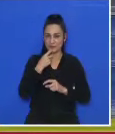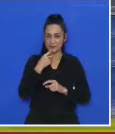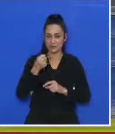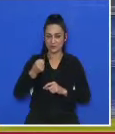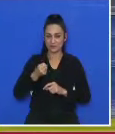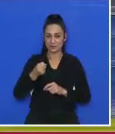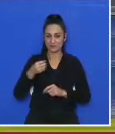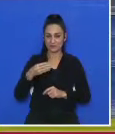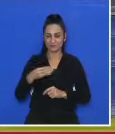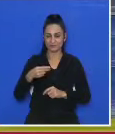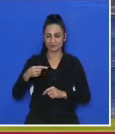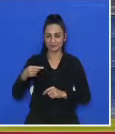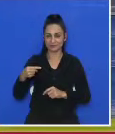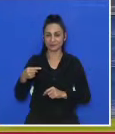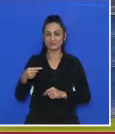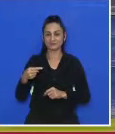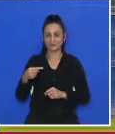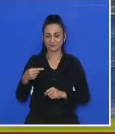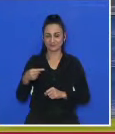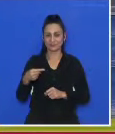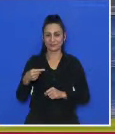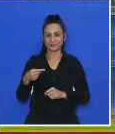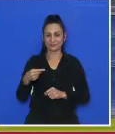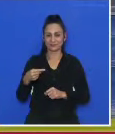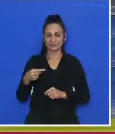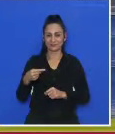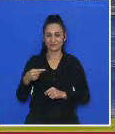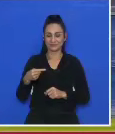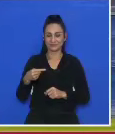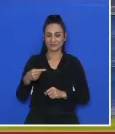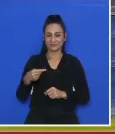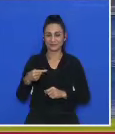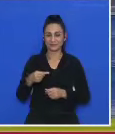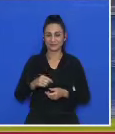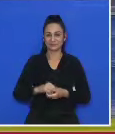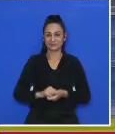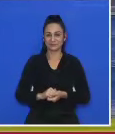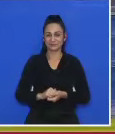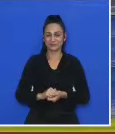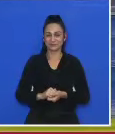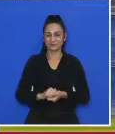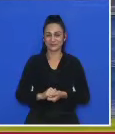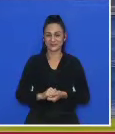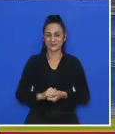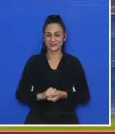vermelha, número 41. Vermelha, 41.